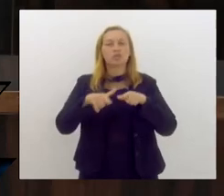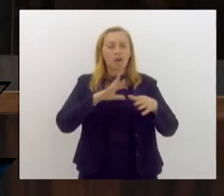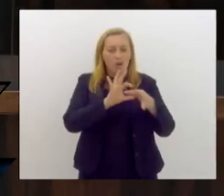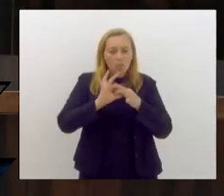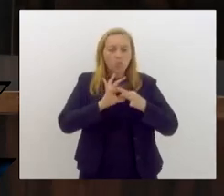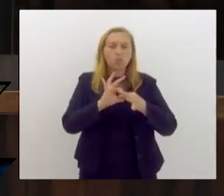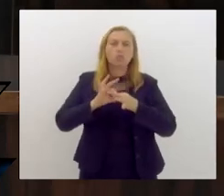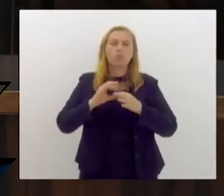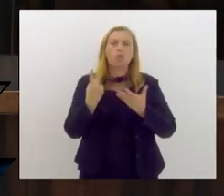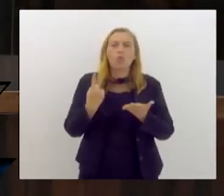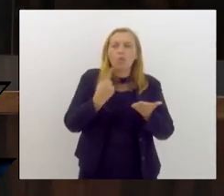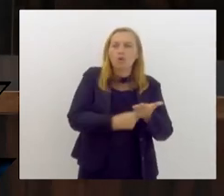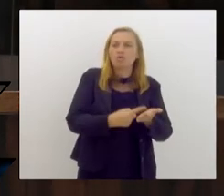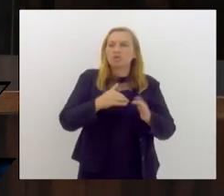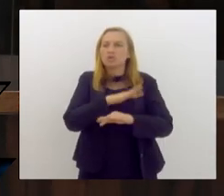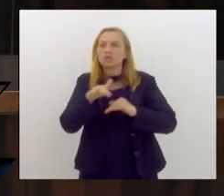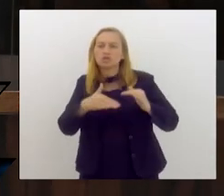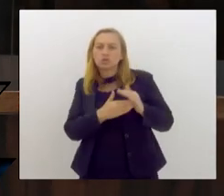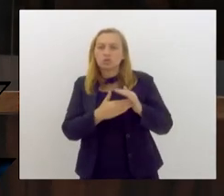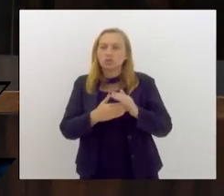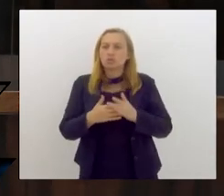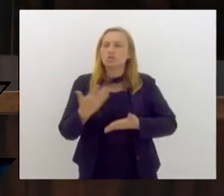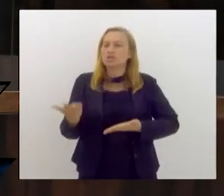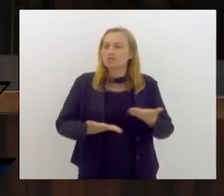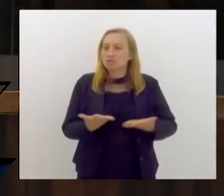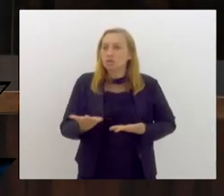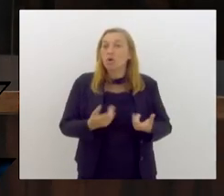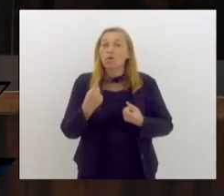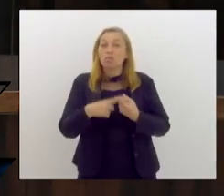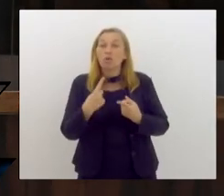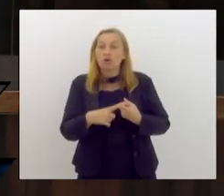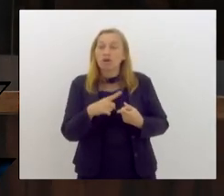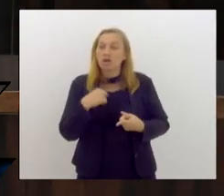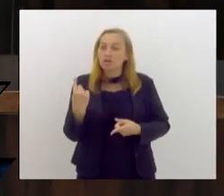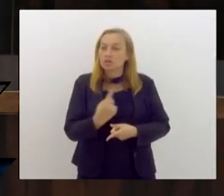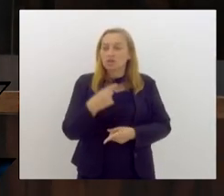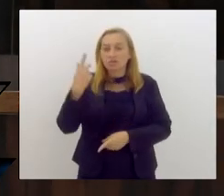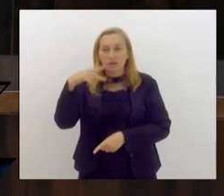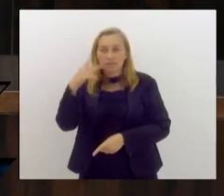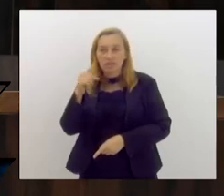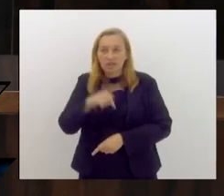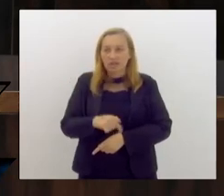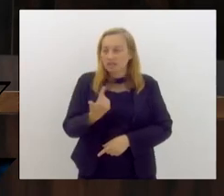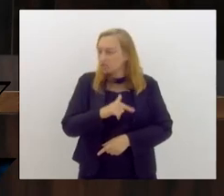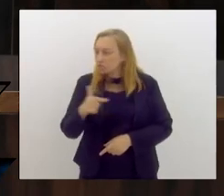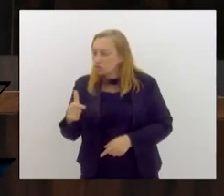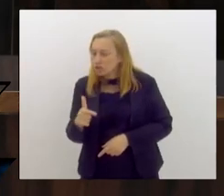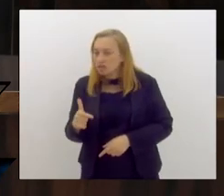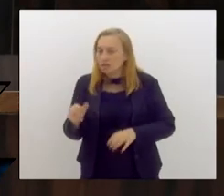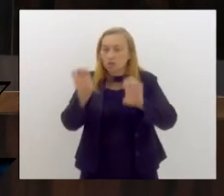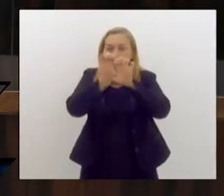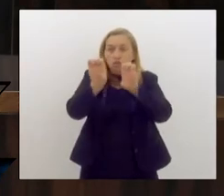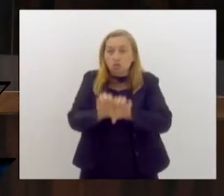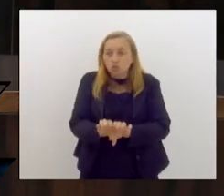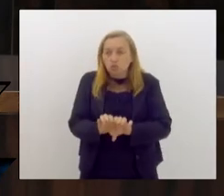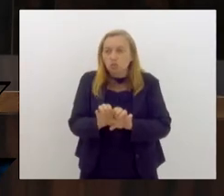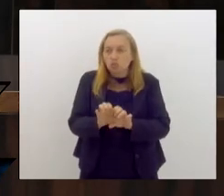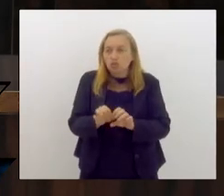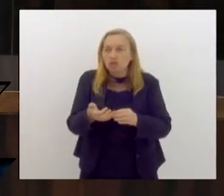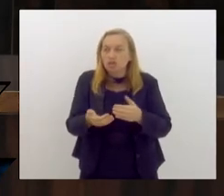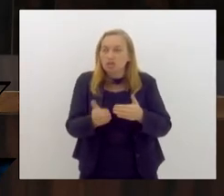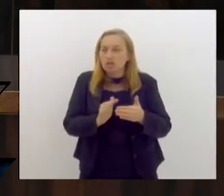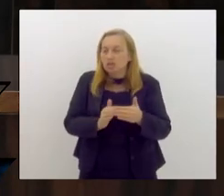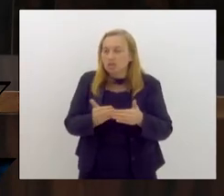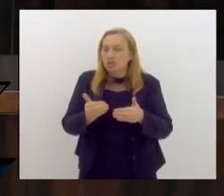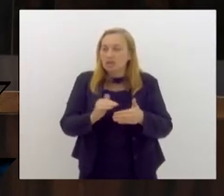todo o compromisso de todo o servidor, porque a gente aqui parlamentar, se a gente não temos essa estrutura atrás da gente